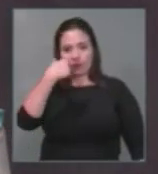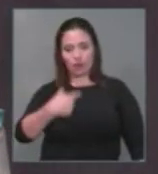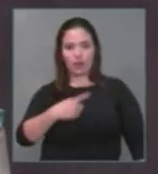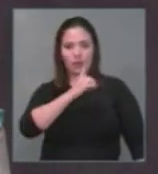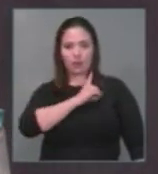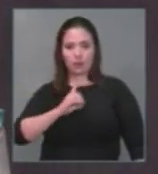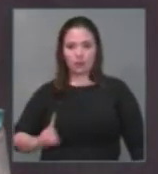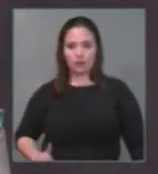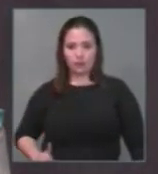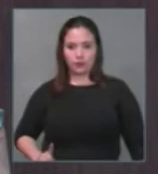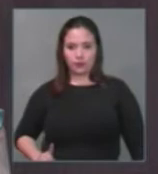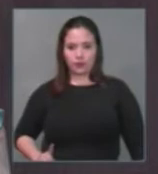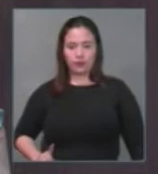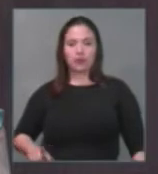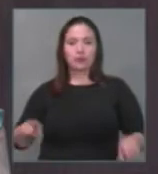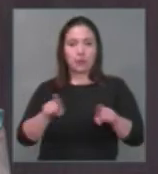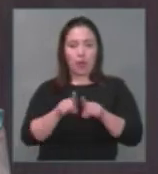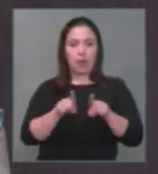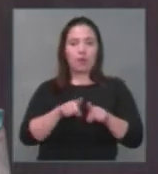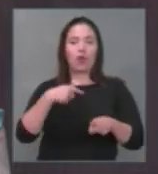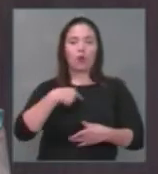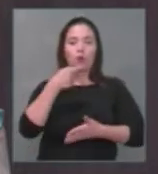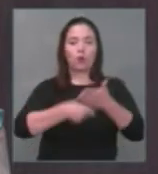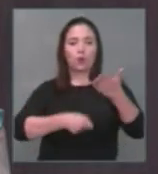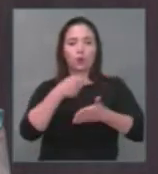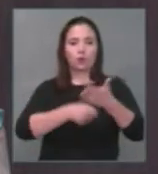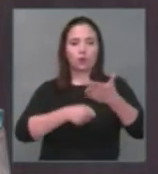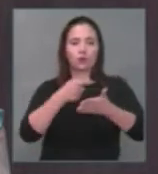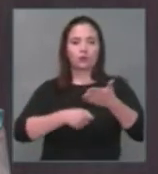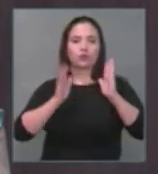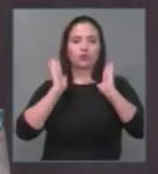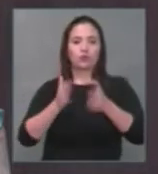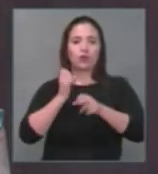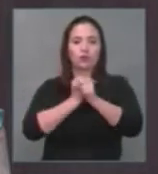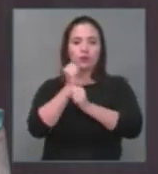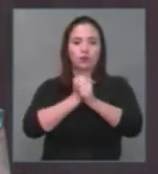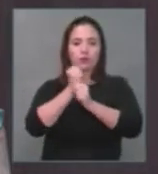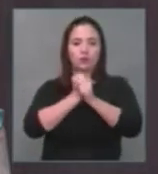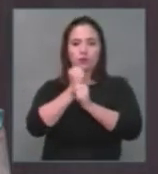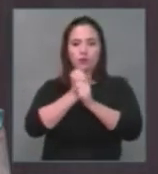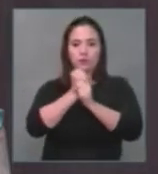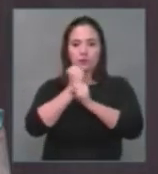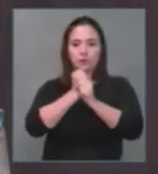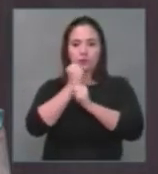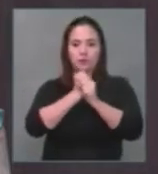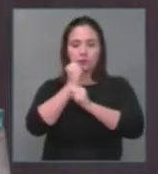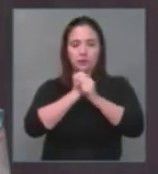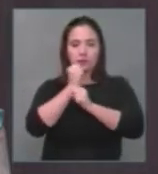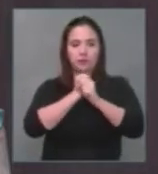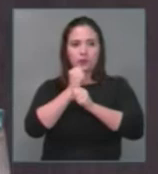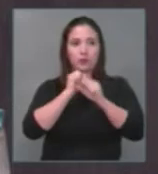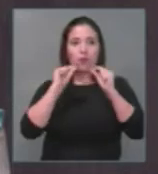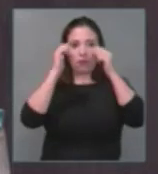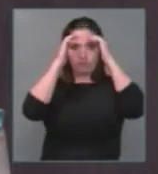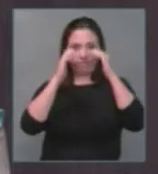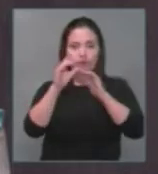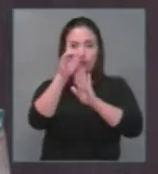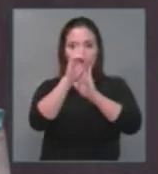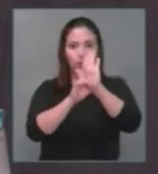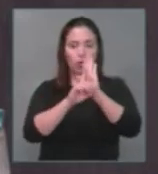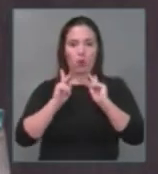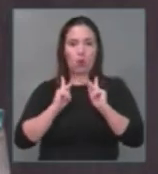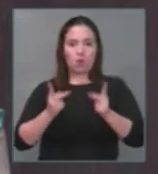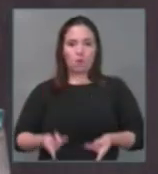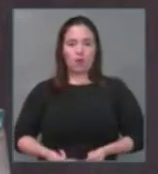de quem milita há muitos anos em prol dos direitos humanos de crianças e